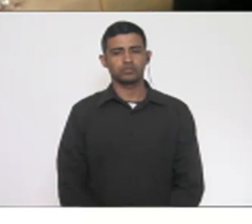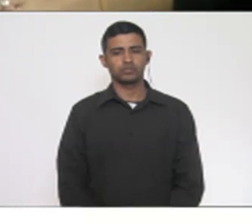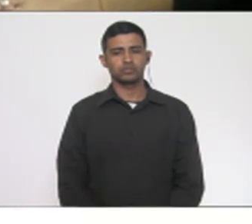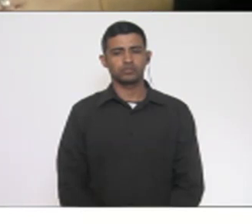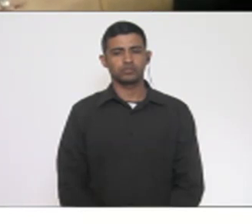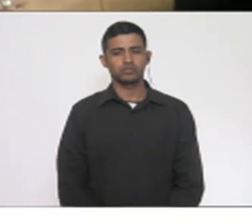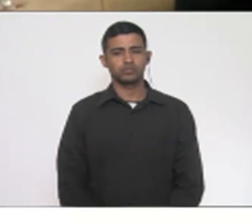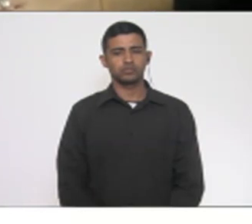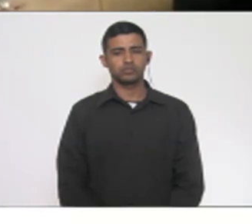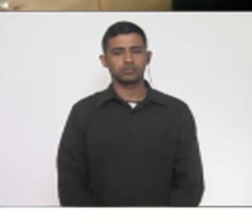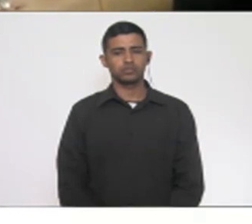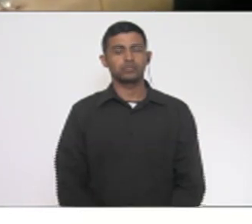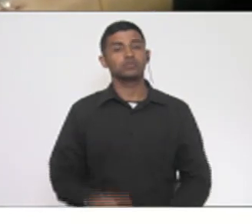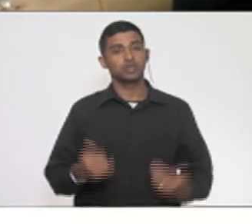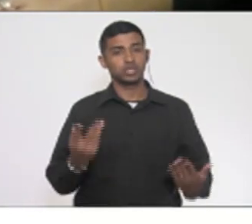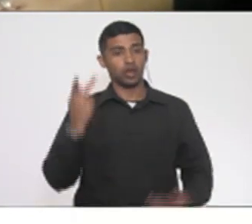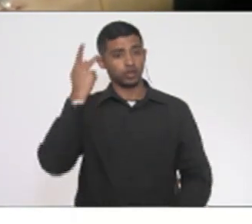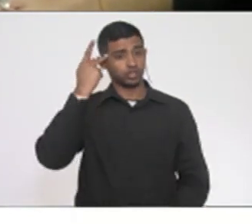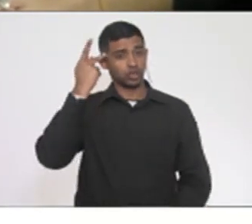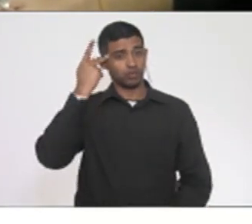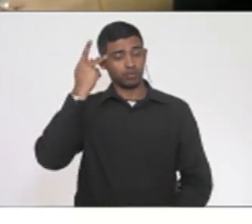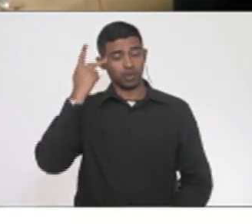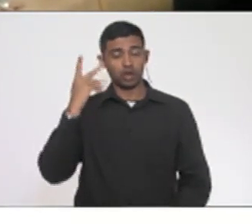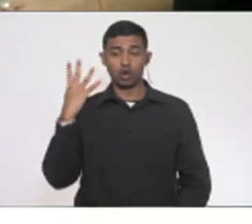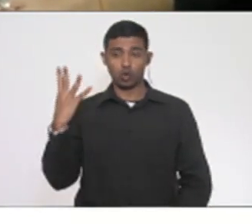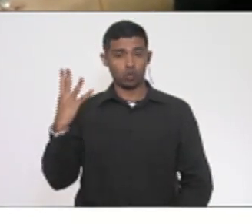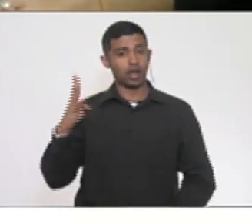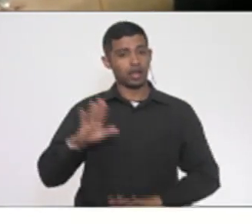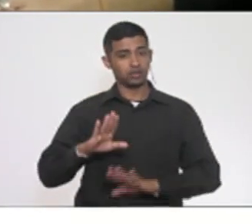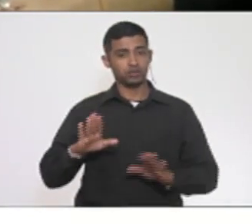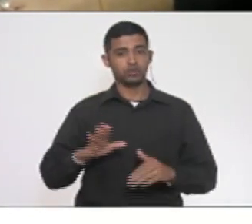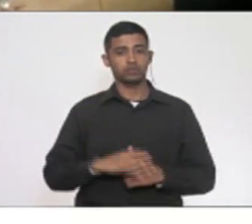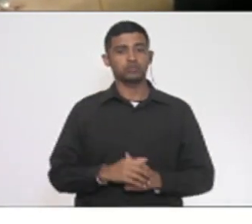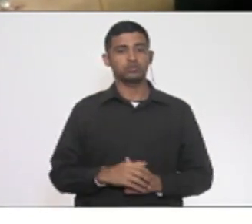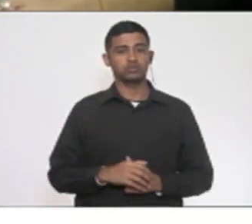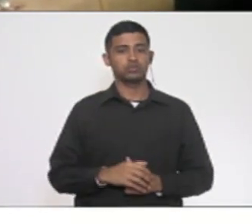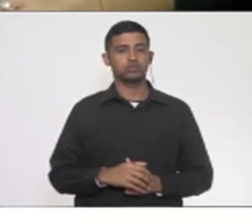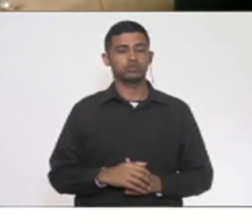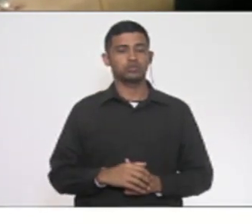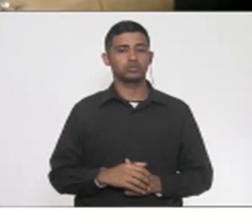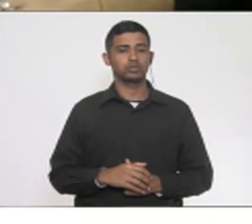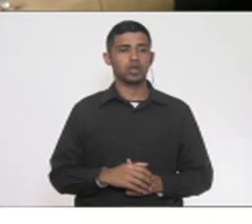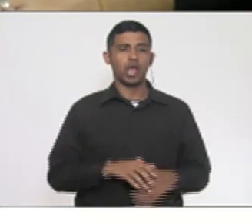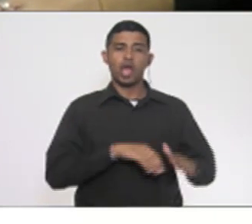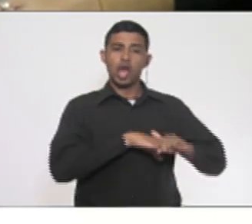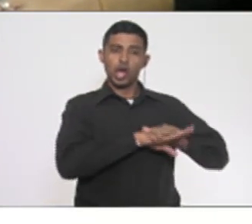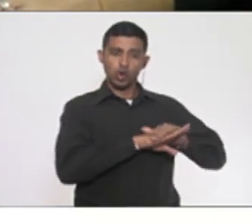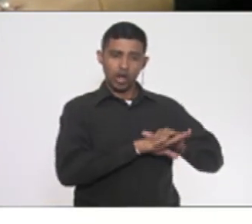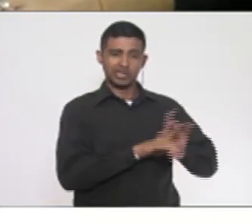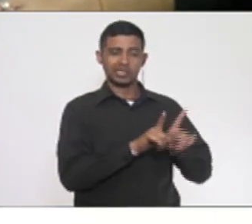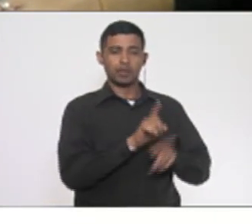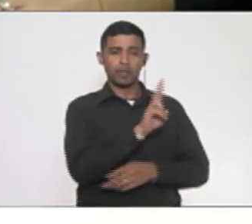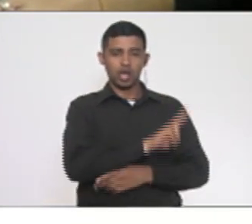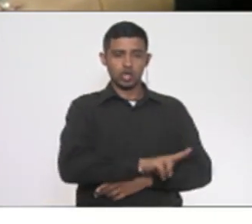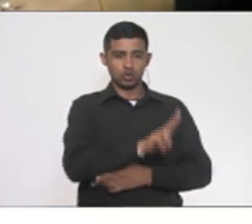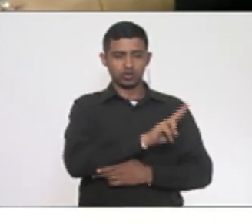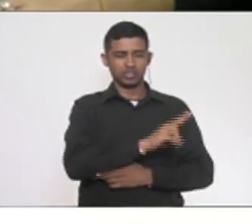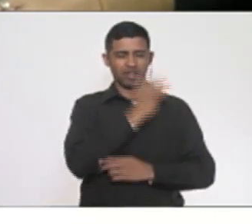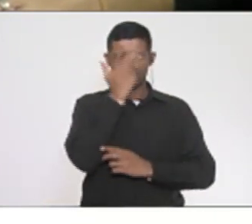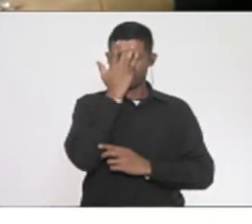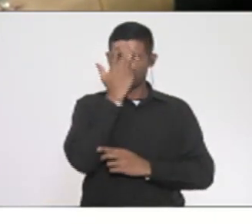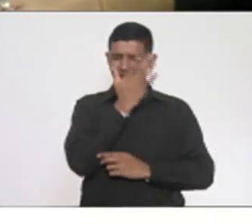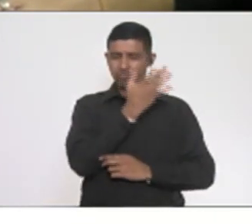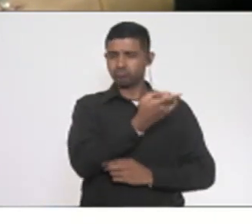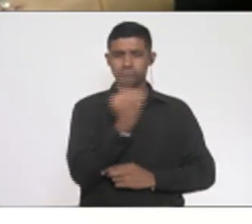Paulo. Então, em São Paulo ficaram 4 zonas de saída. E reservar e utilizar a capacidade de transporte nos pontos de entrada e saída com